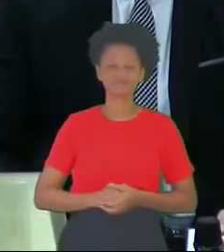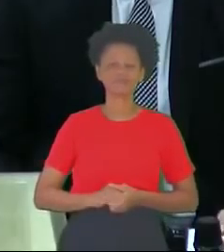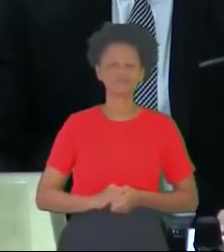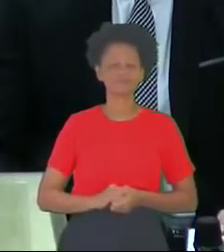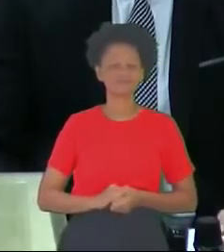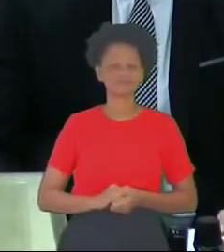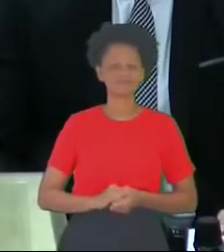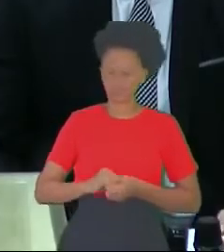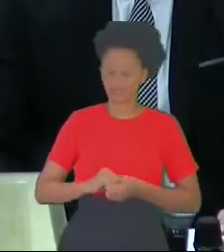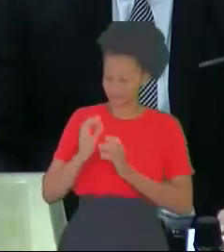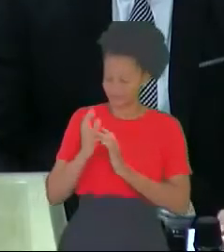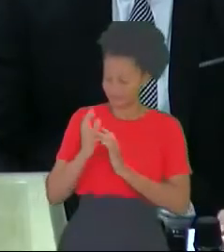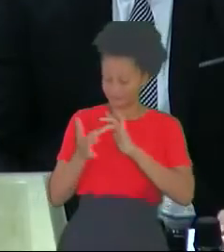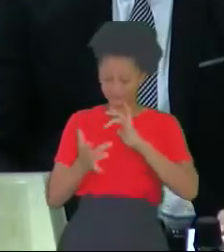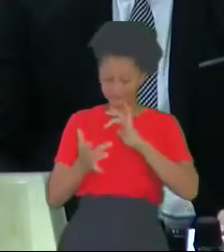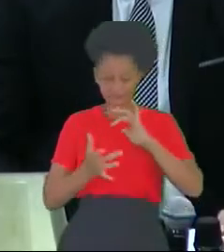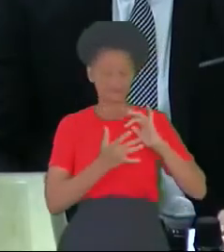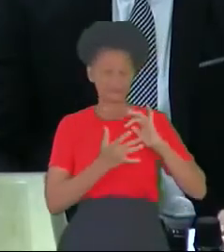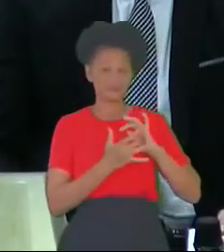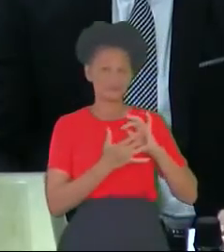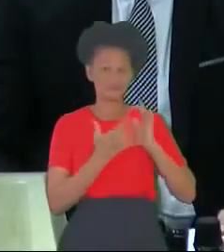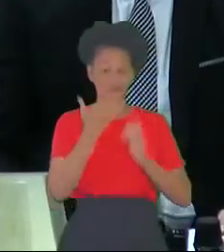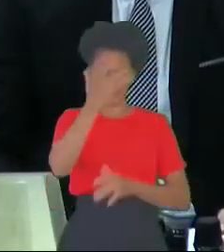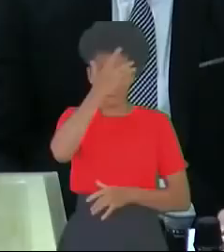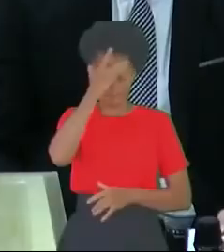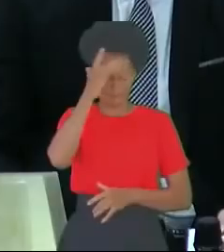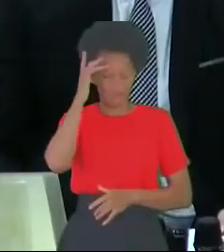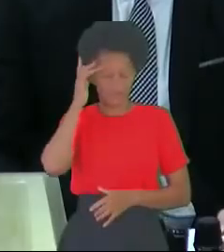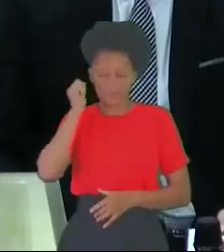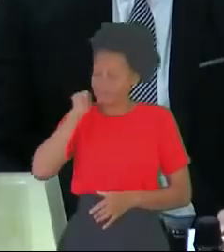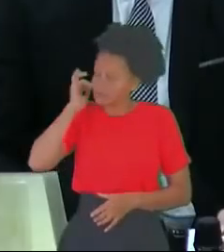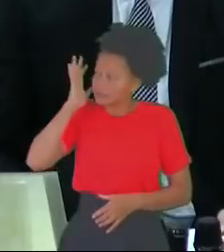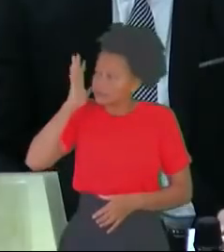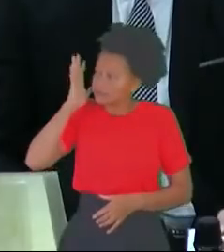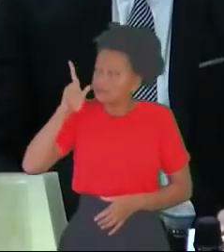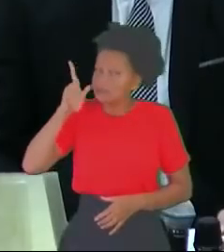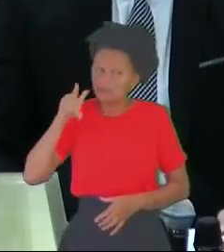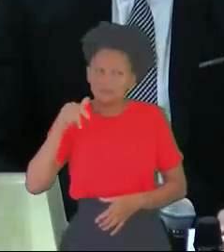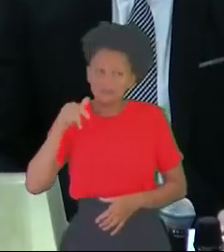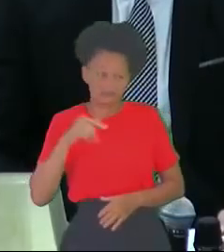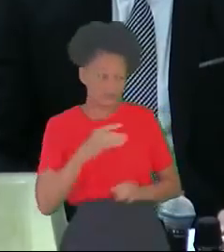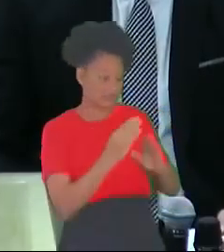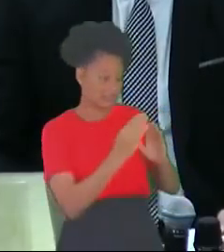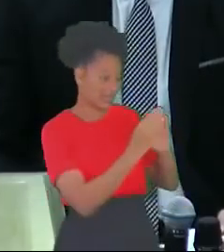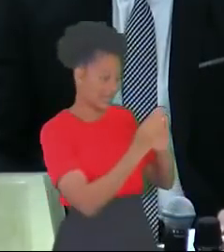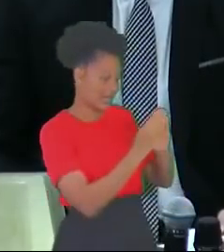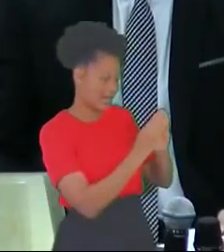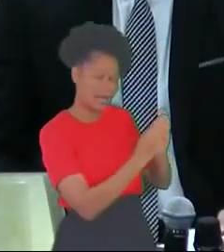Jesus aparece aqui como alguém que está de madrugada na porta de uma casa.